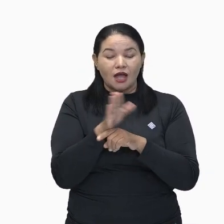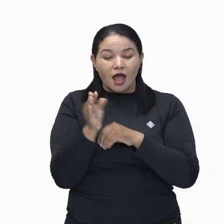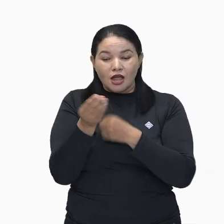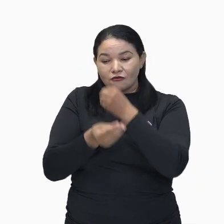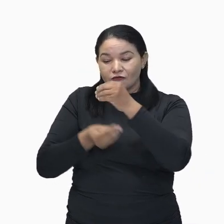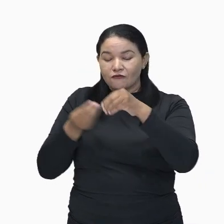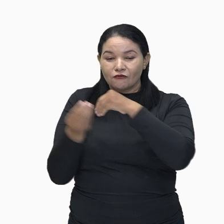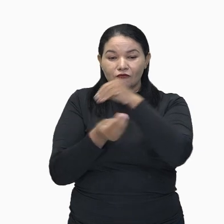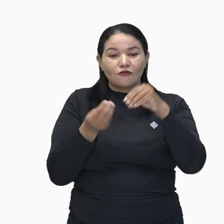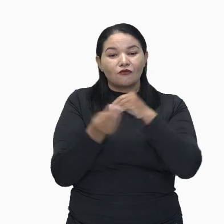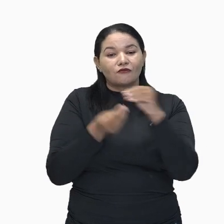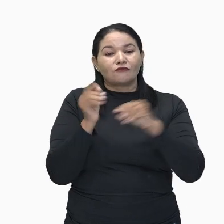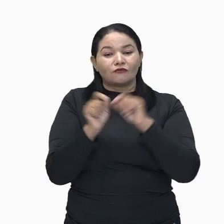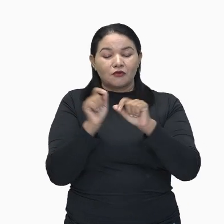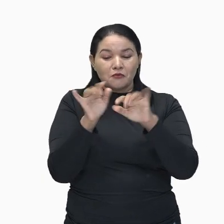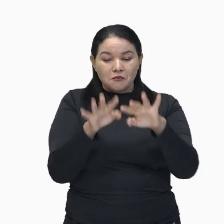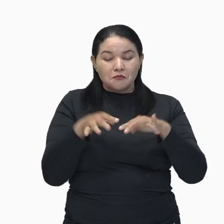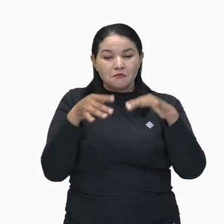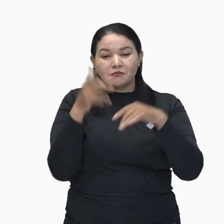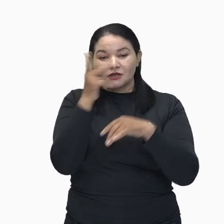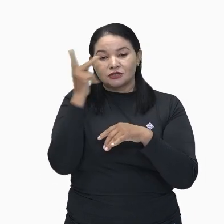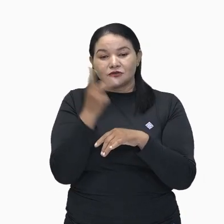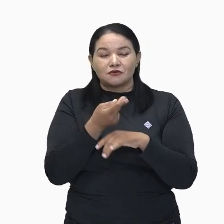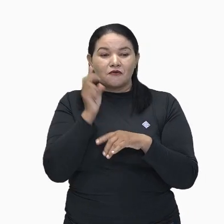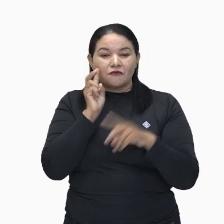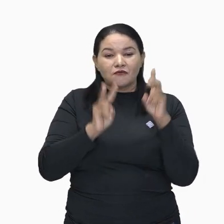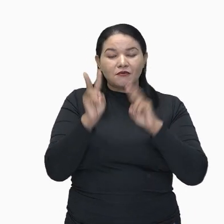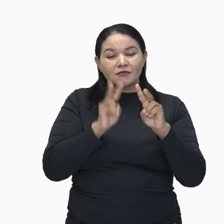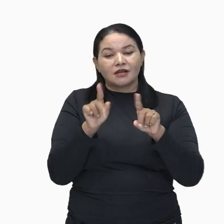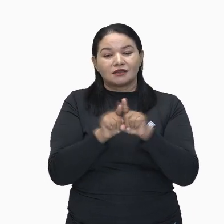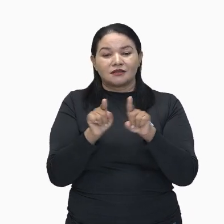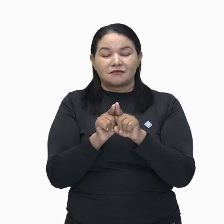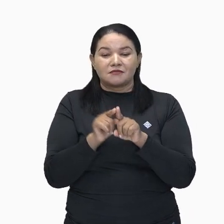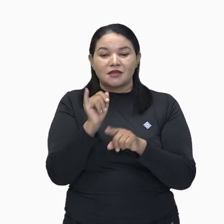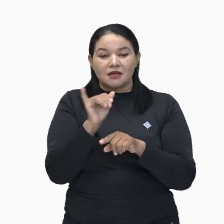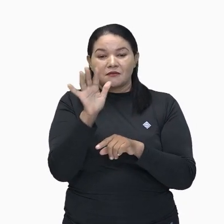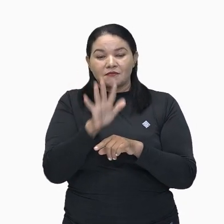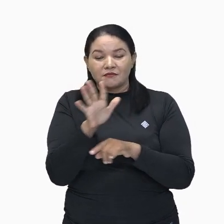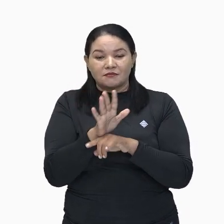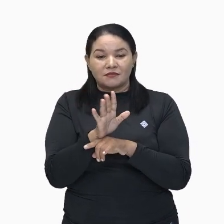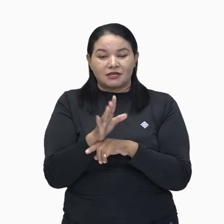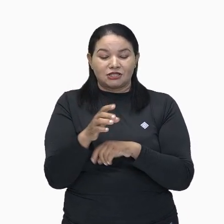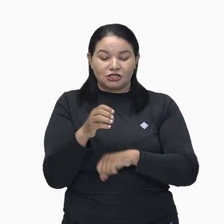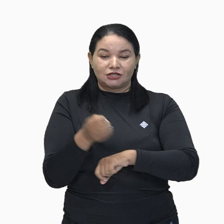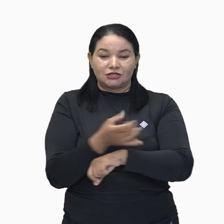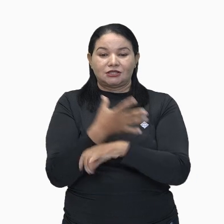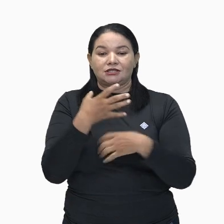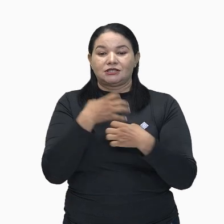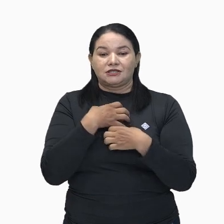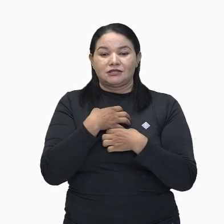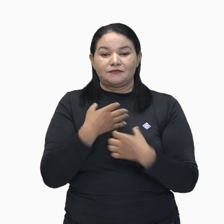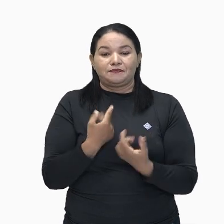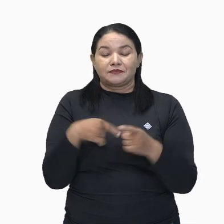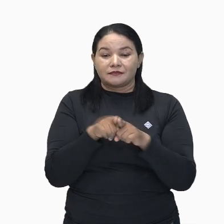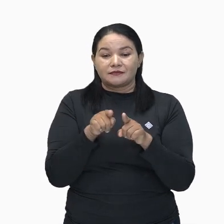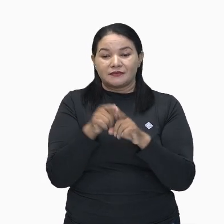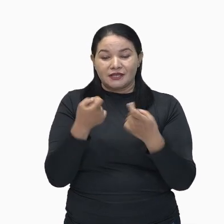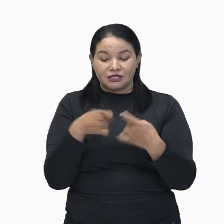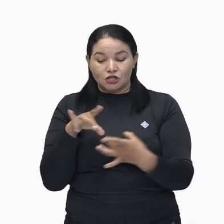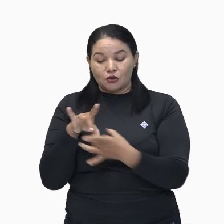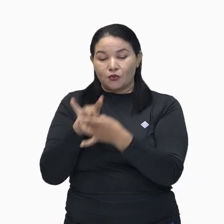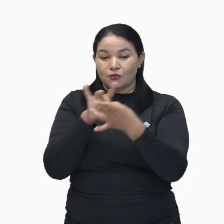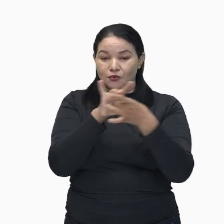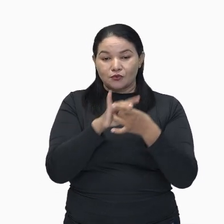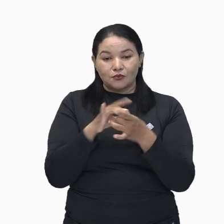na construção de imagens e sensações. As músicas e sons utilizados devem ser intimamente ligados ao